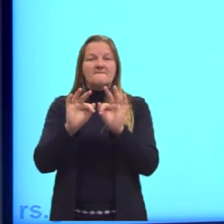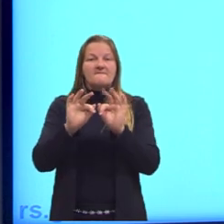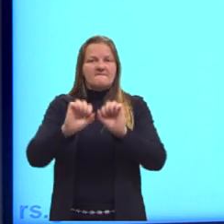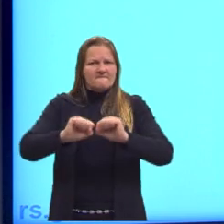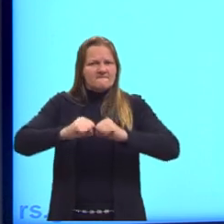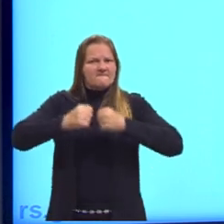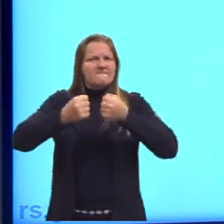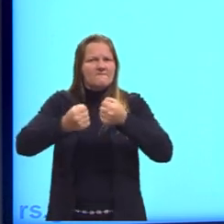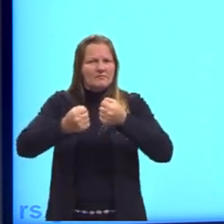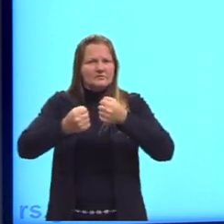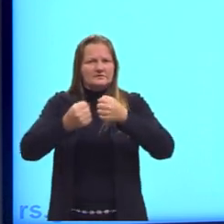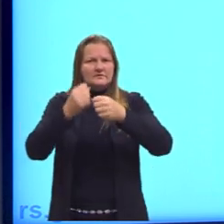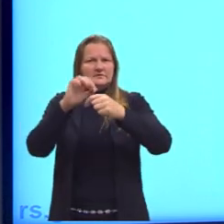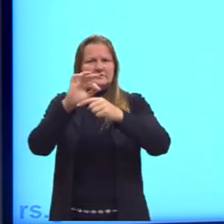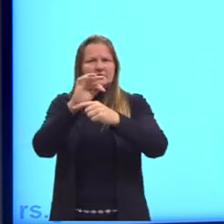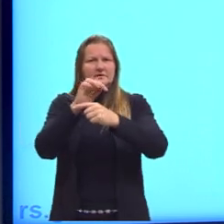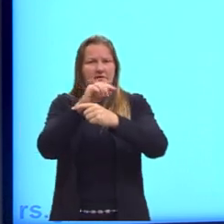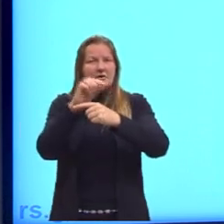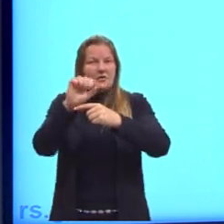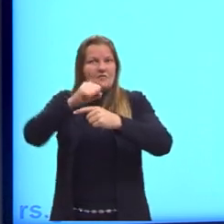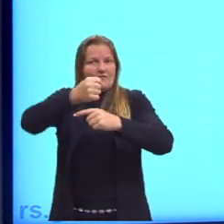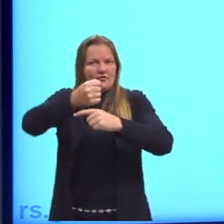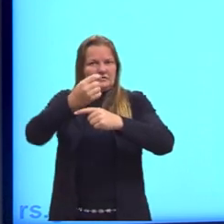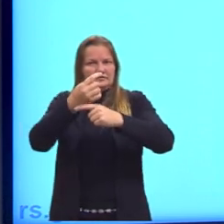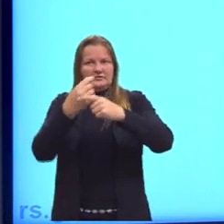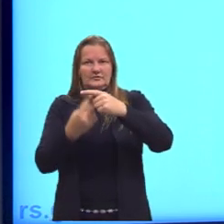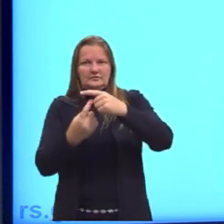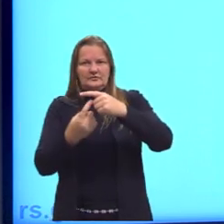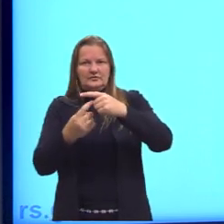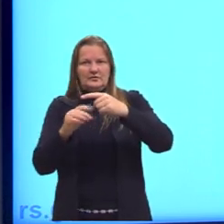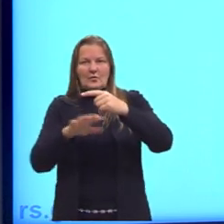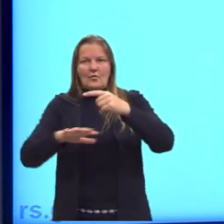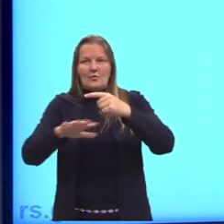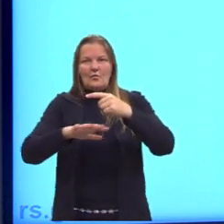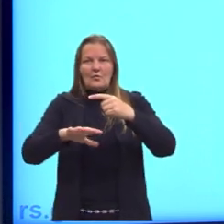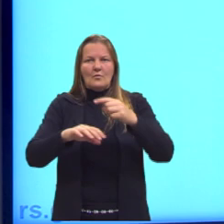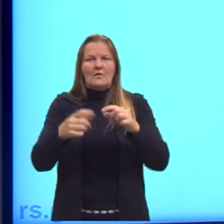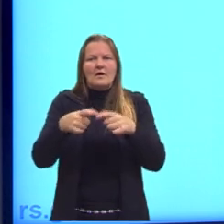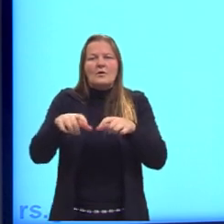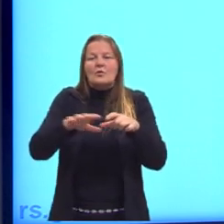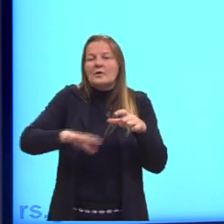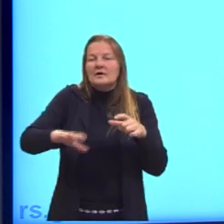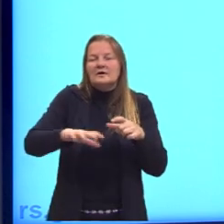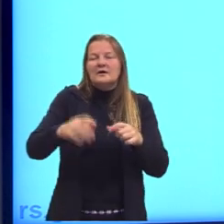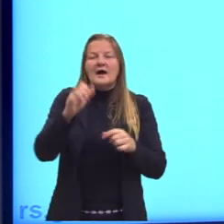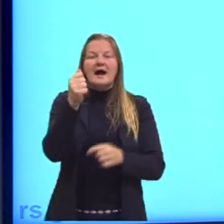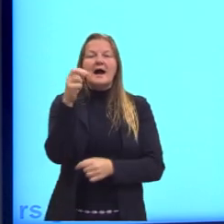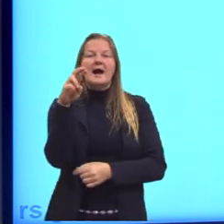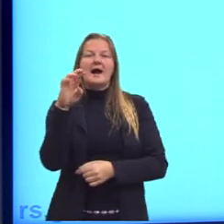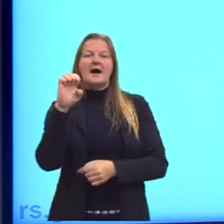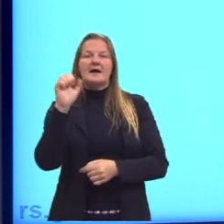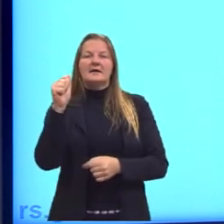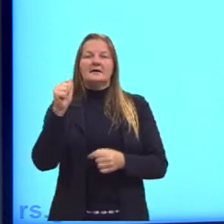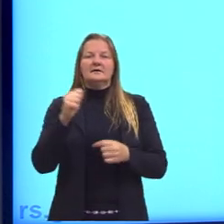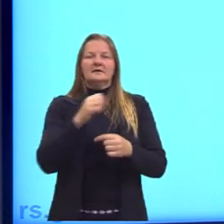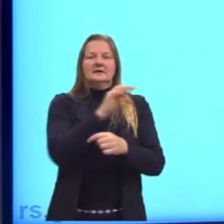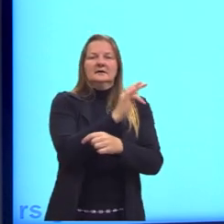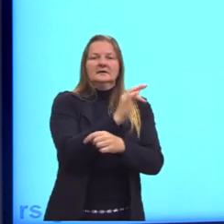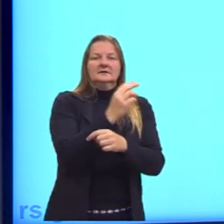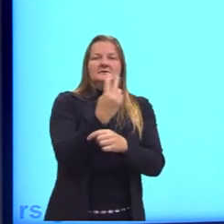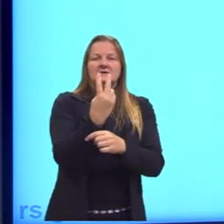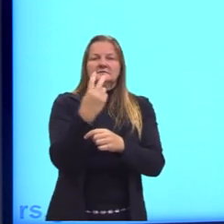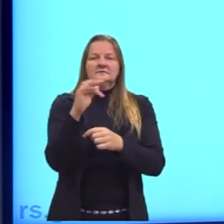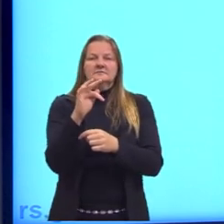dividido pela área então a gente tá vendo aqui né Tem um f-1 a gente tem aqui P2